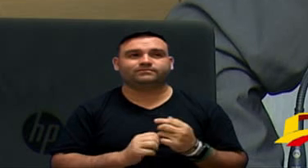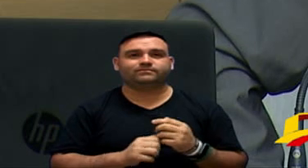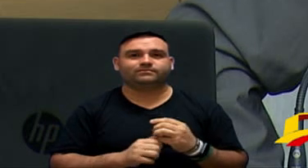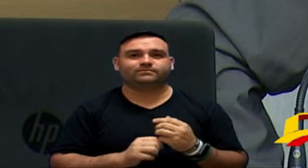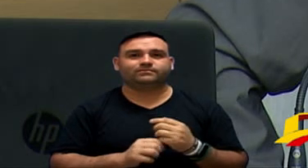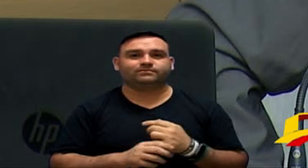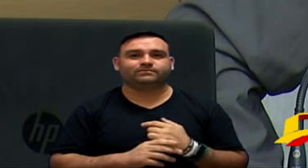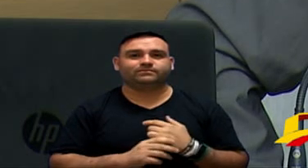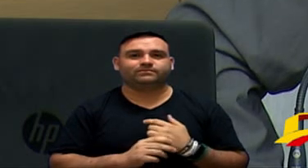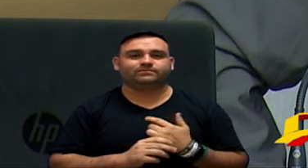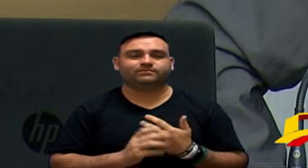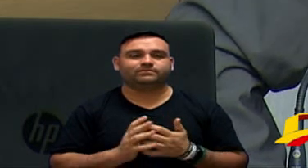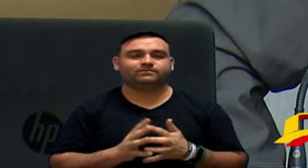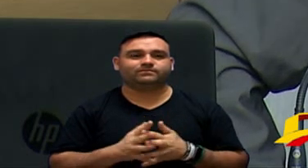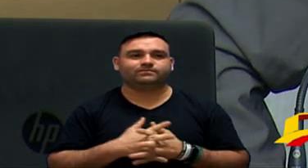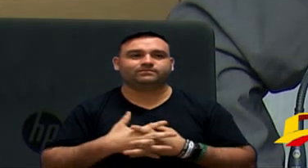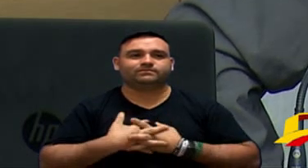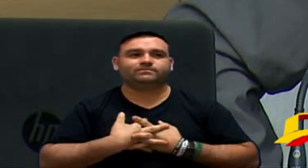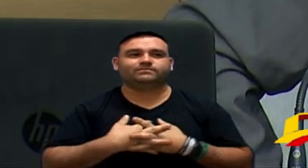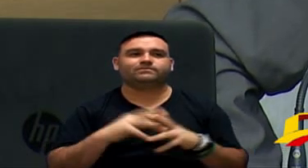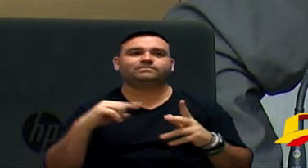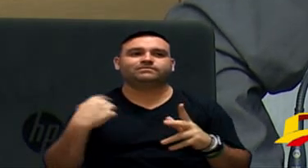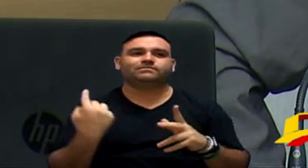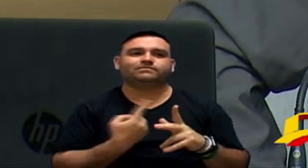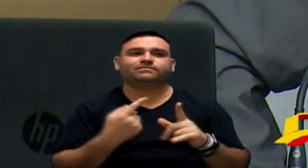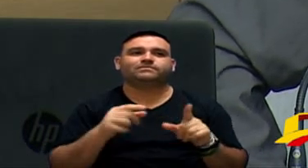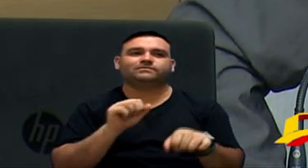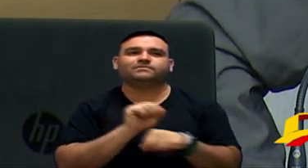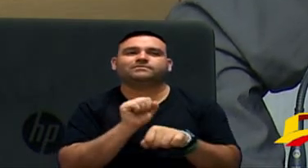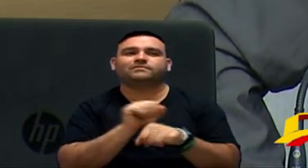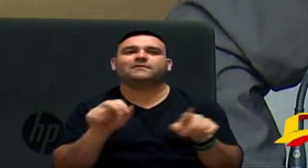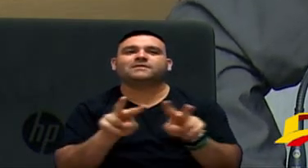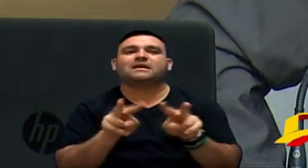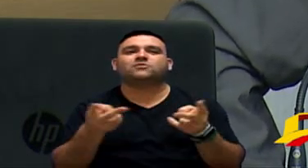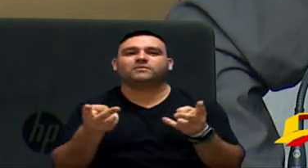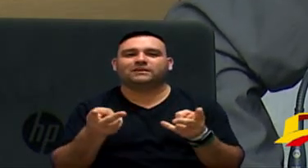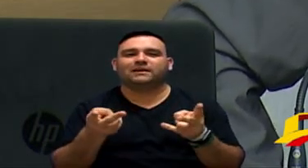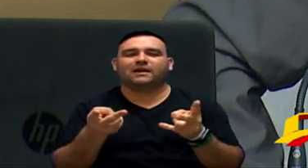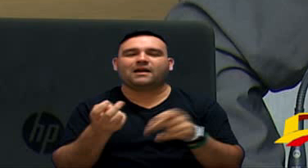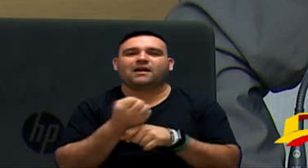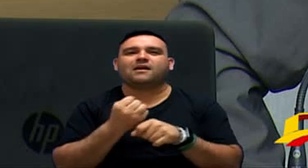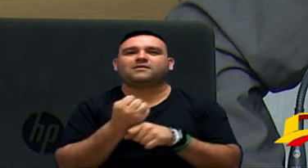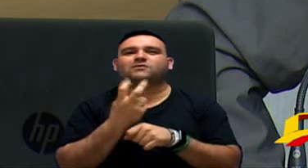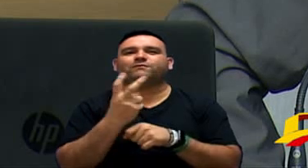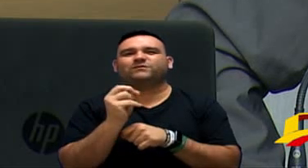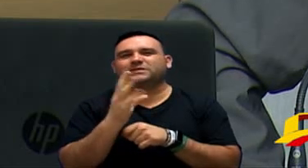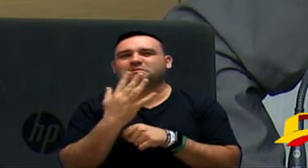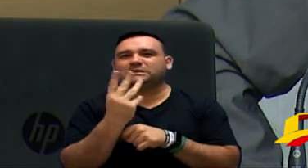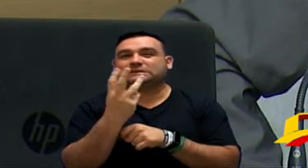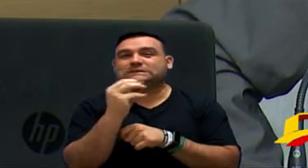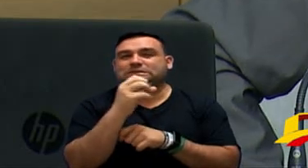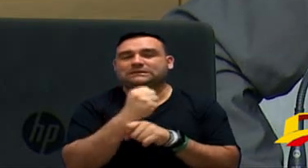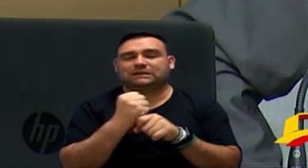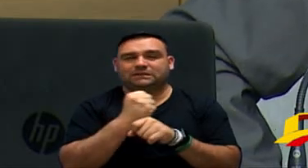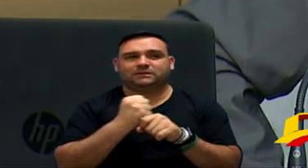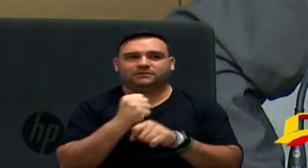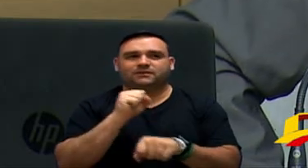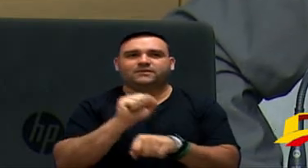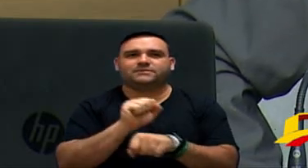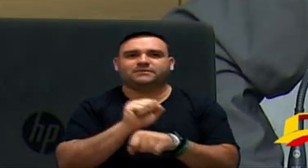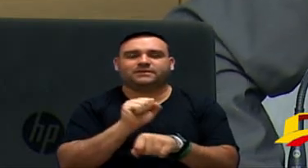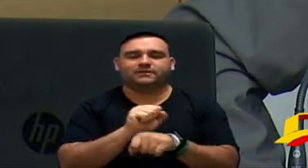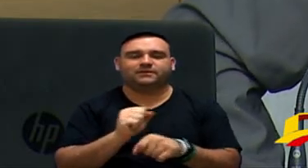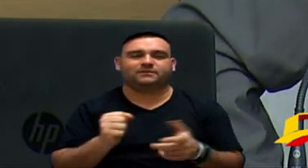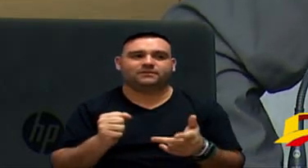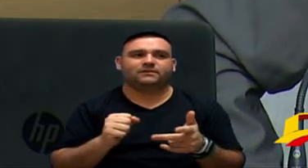um é um nós estamos esperando aqui essa duplicação a 20 30 anos né claro e